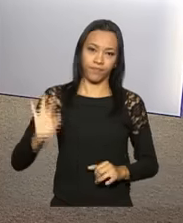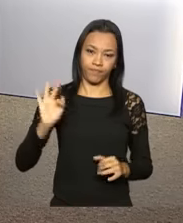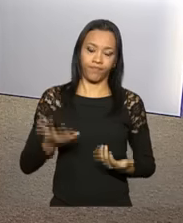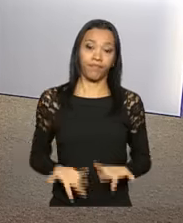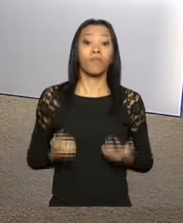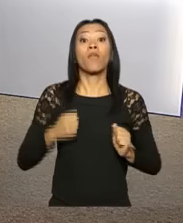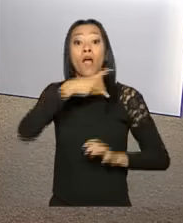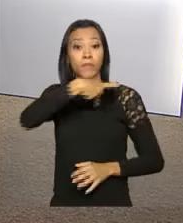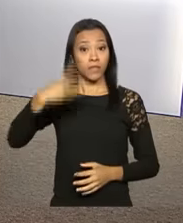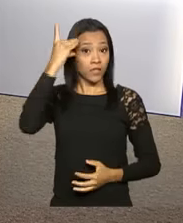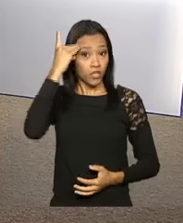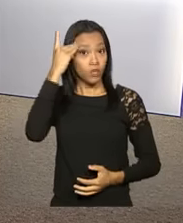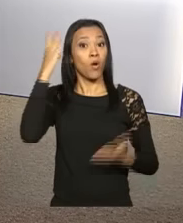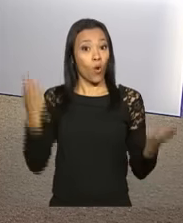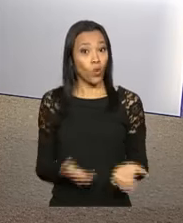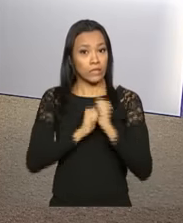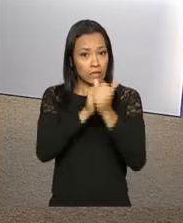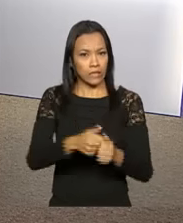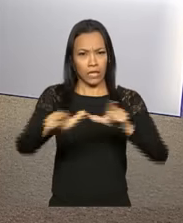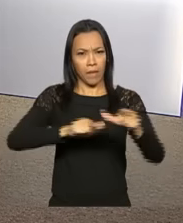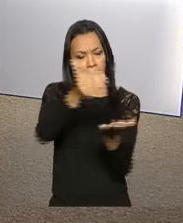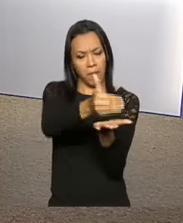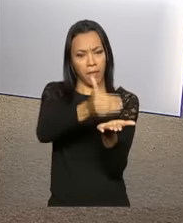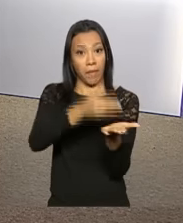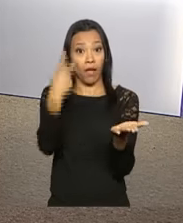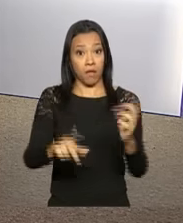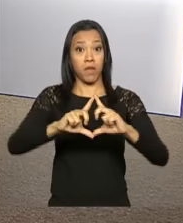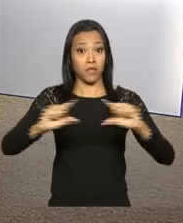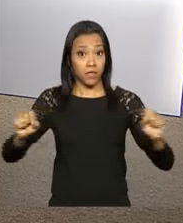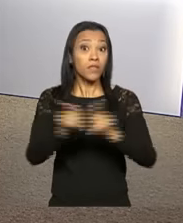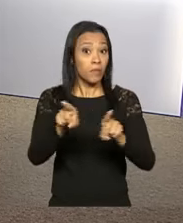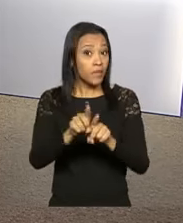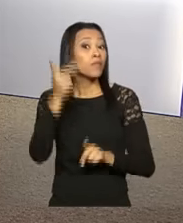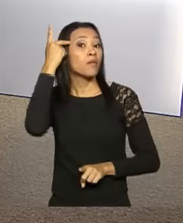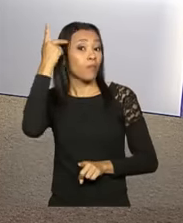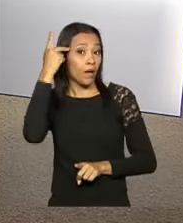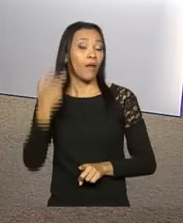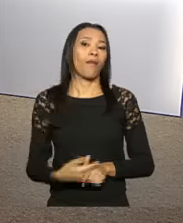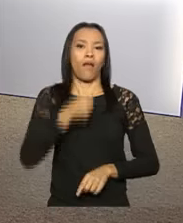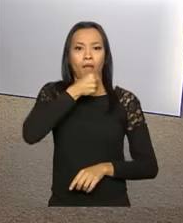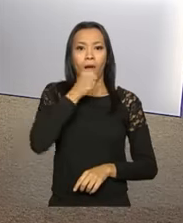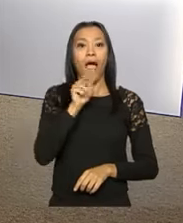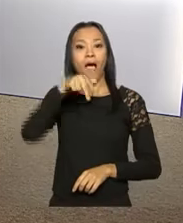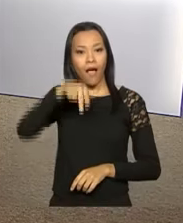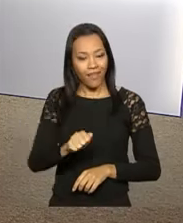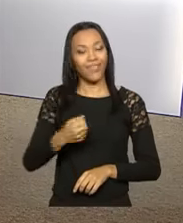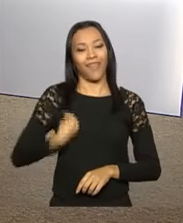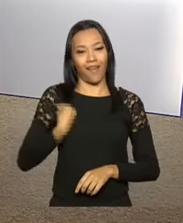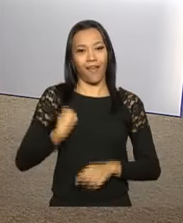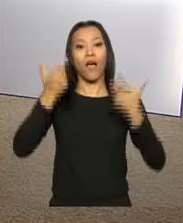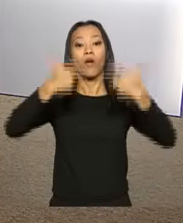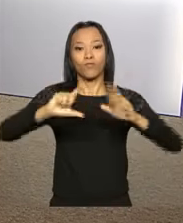a presidenta Dilma russef cumpre a agenda nesta segunda-feira em Brasília e em São Paulo a repórter Ana Gabriela ses está no